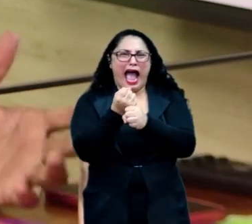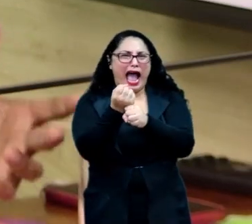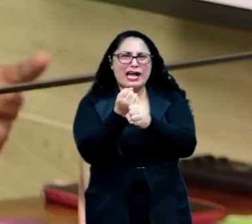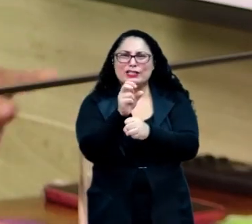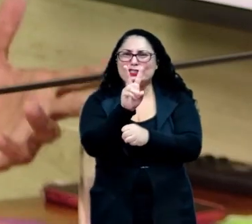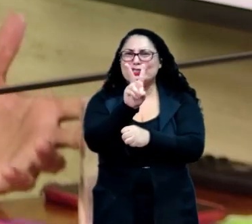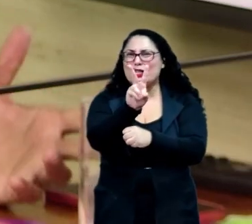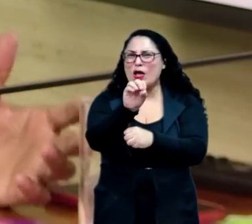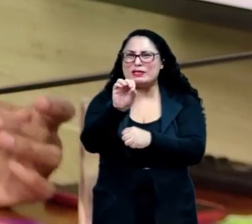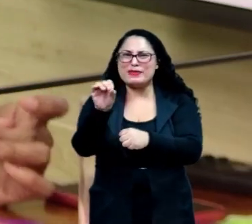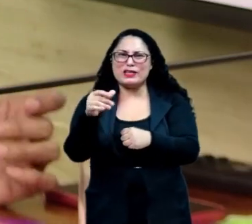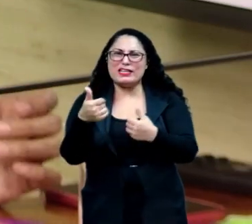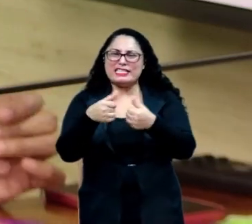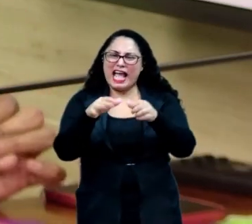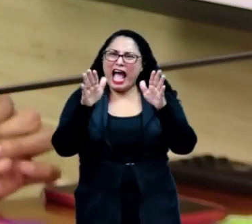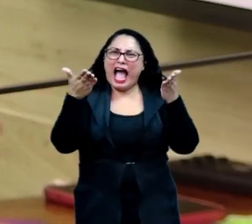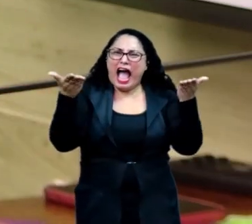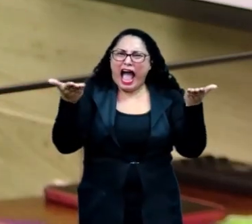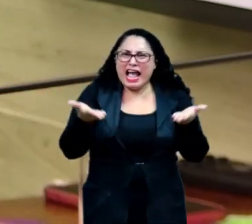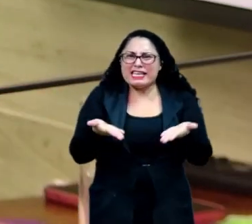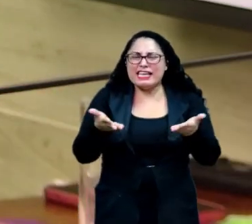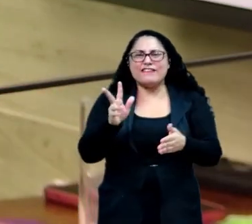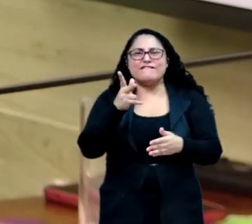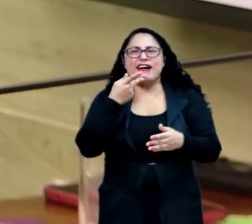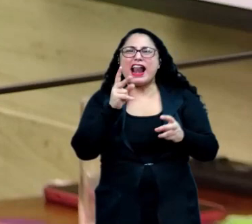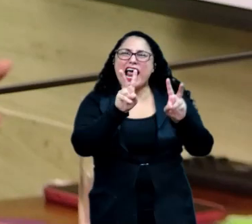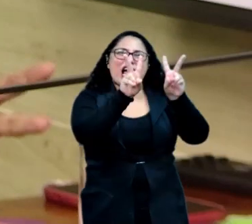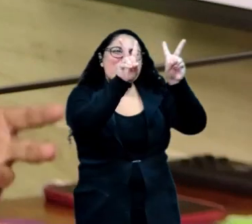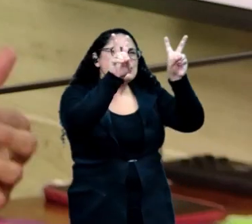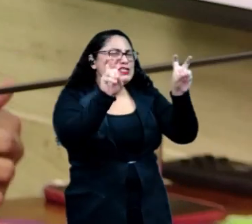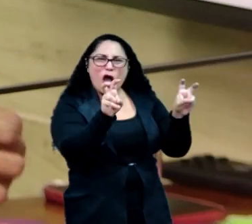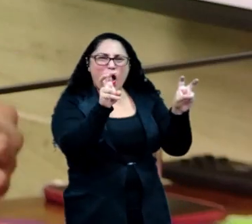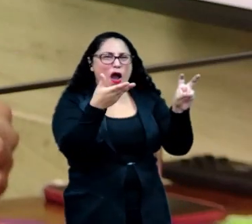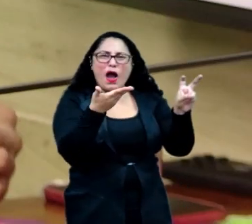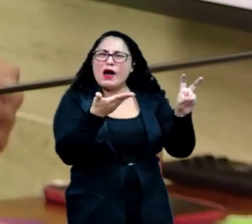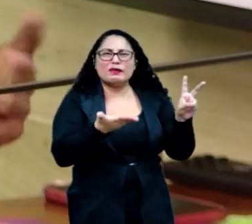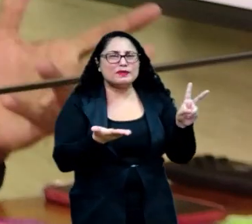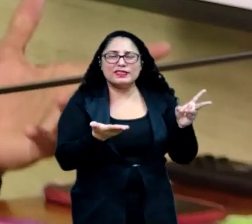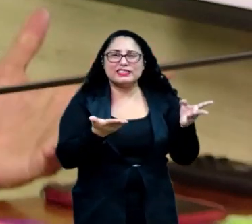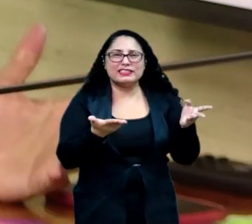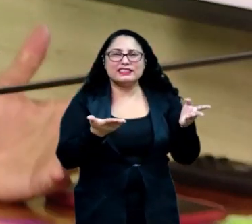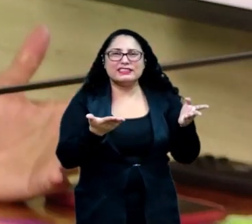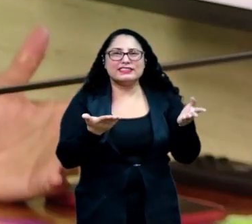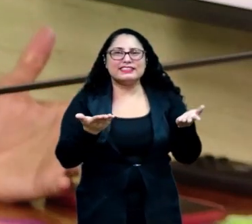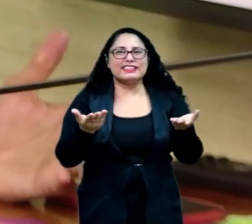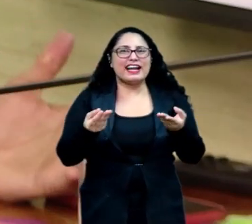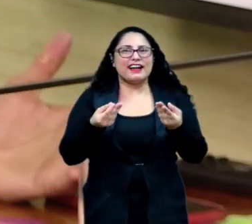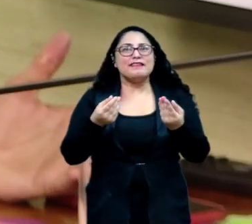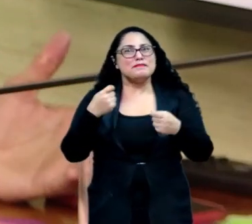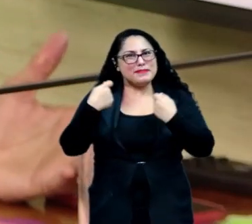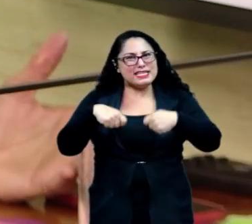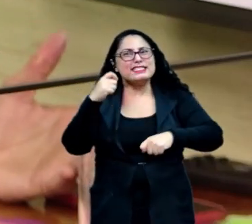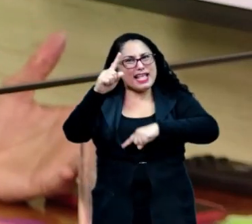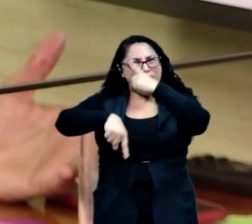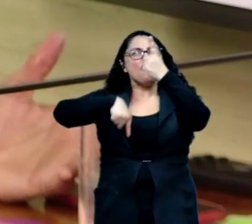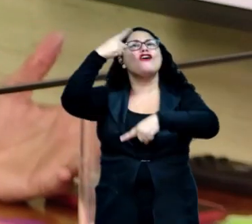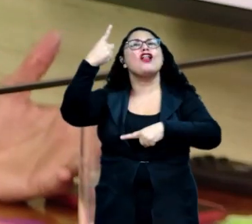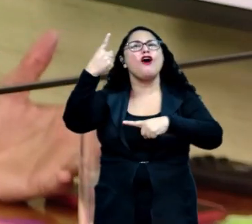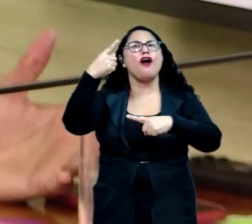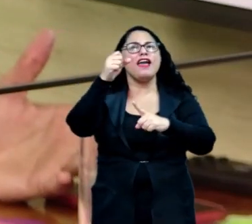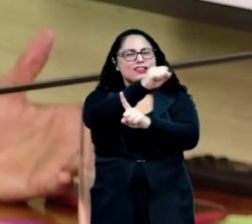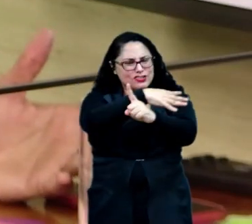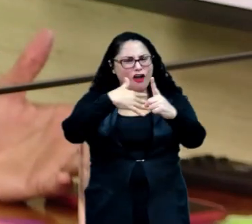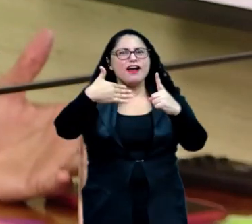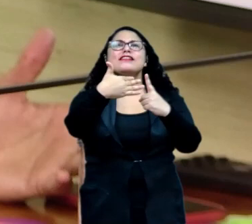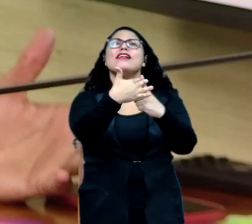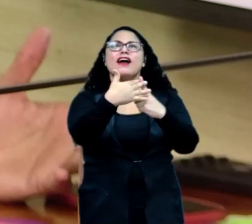2000, a gente está aqui ainda falando disso. A gente não tem que evoluir enquanto sociedade,